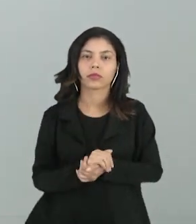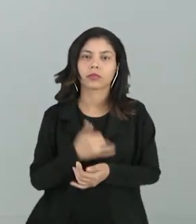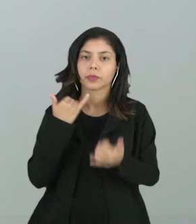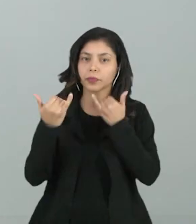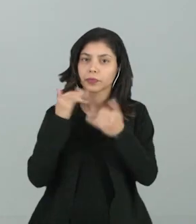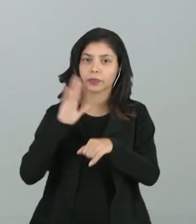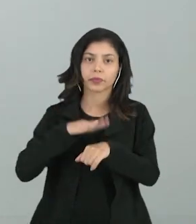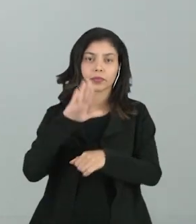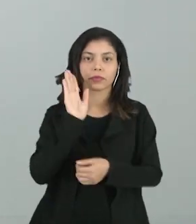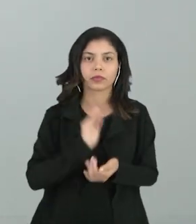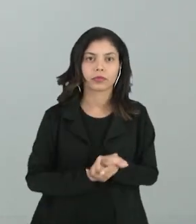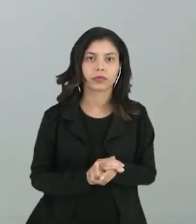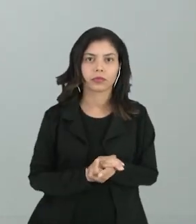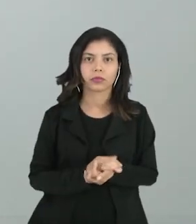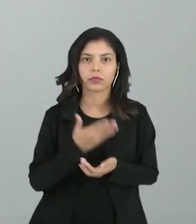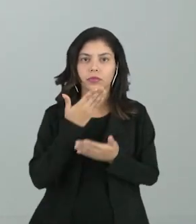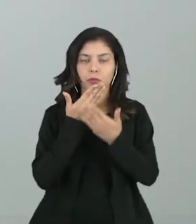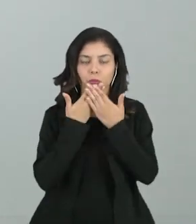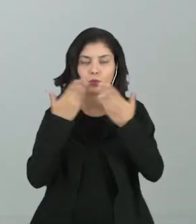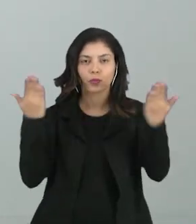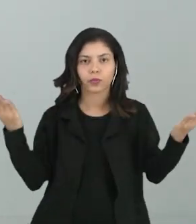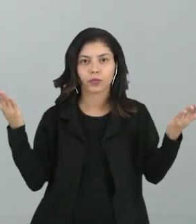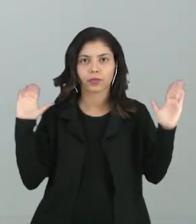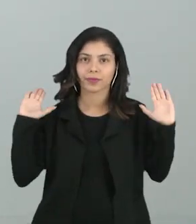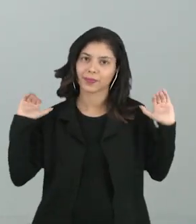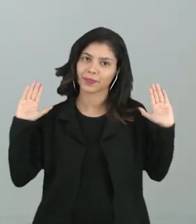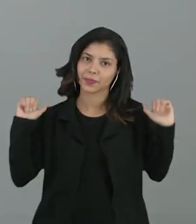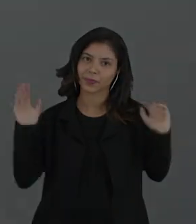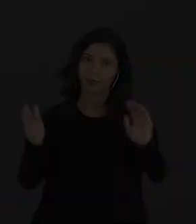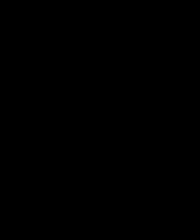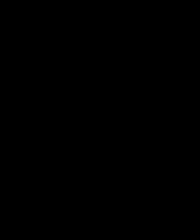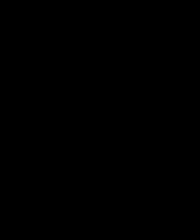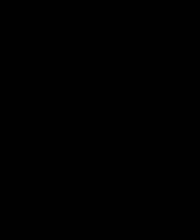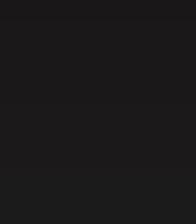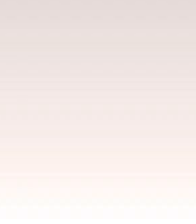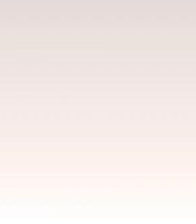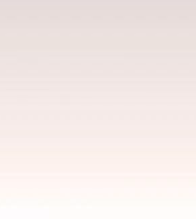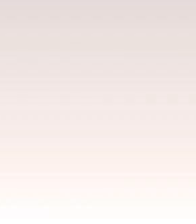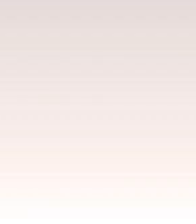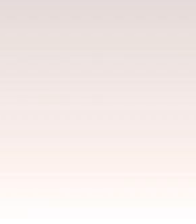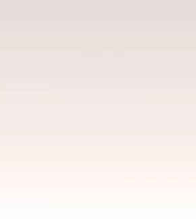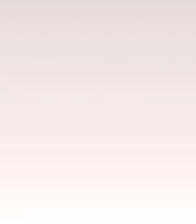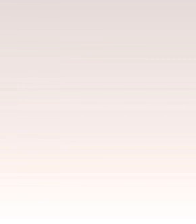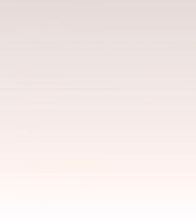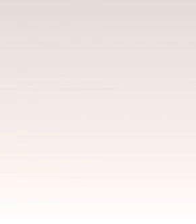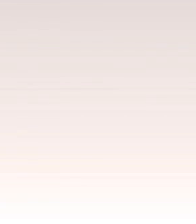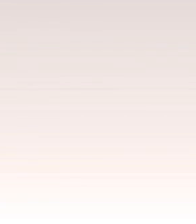para mais informações. Beijos da Barbie!